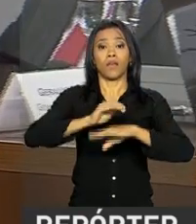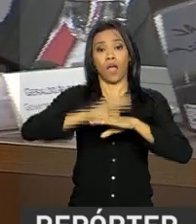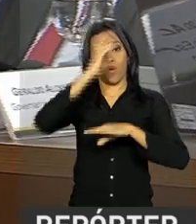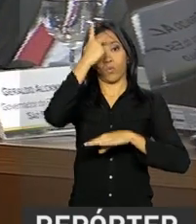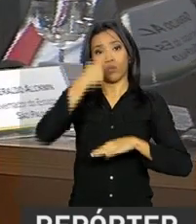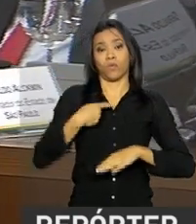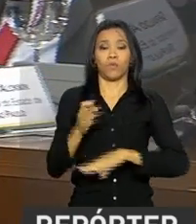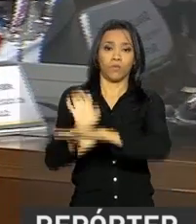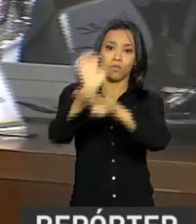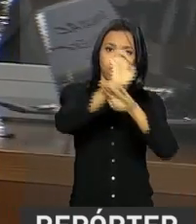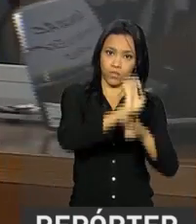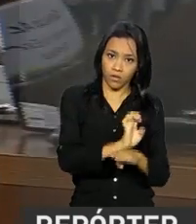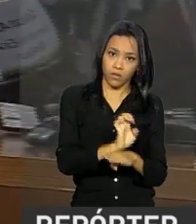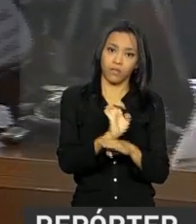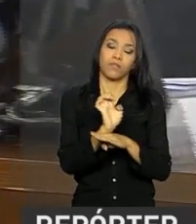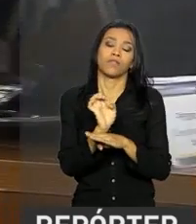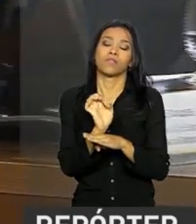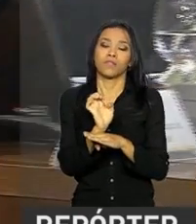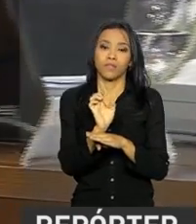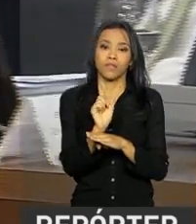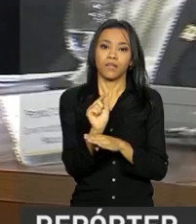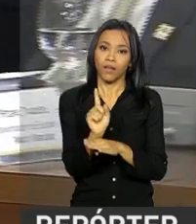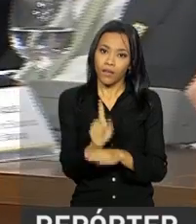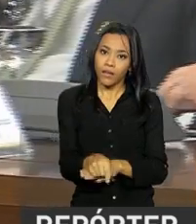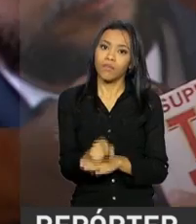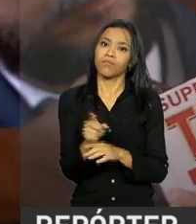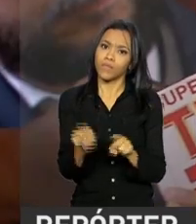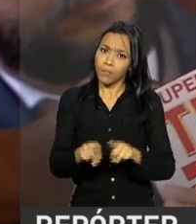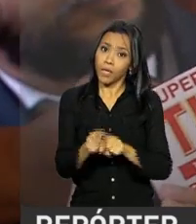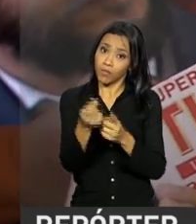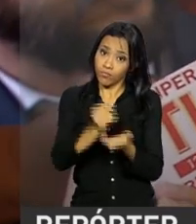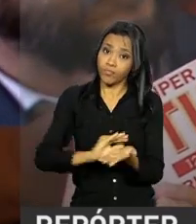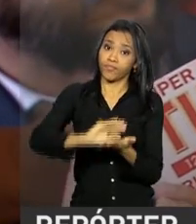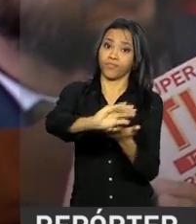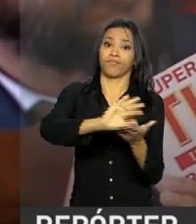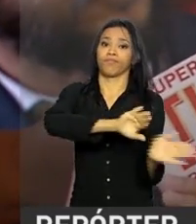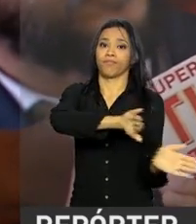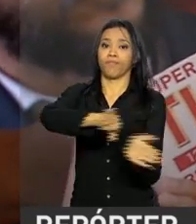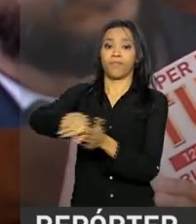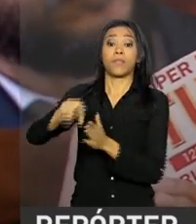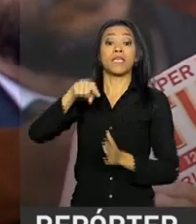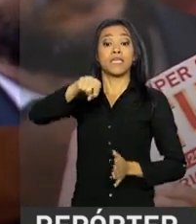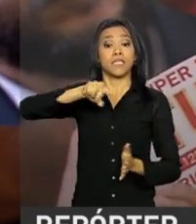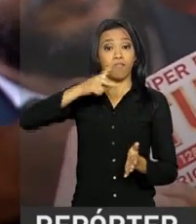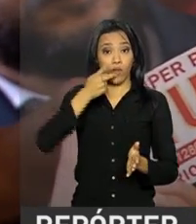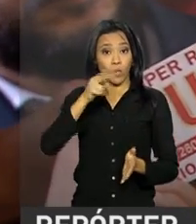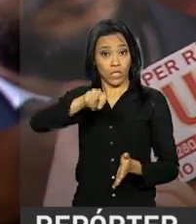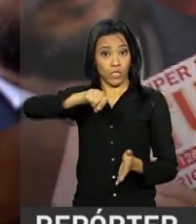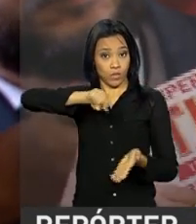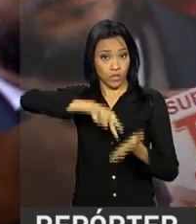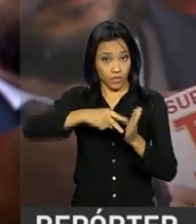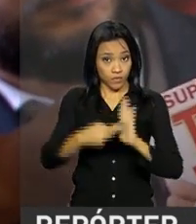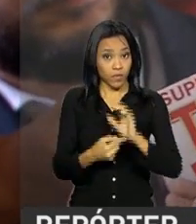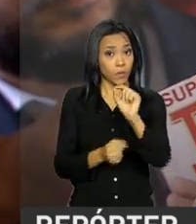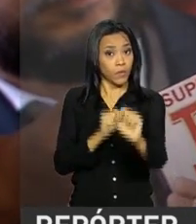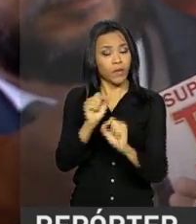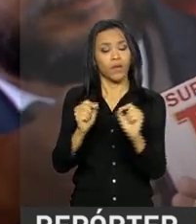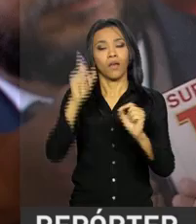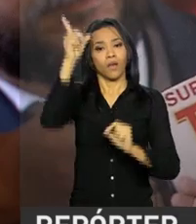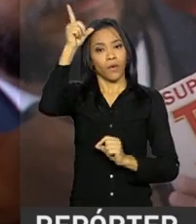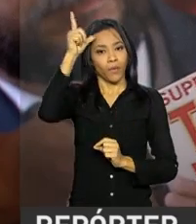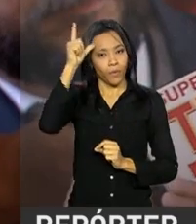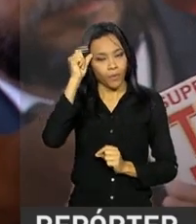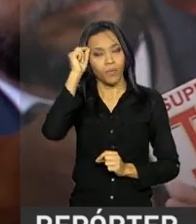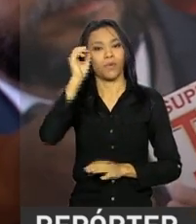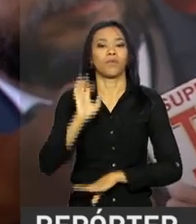Estados e em consequência maiores recursos isso significará sem dúvida um um alívio para